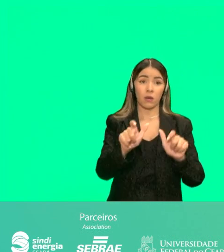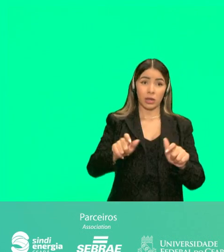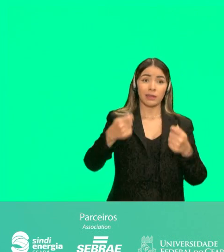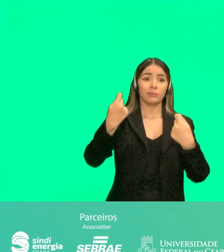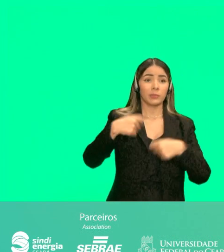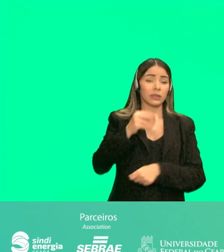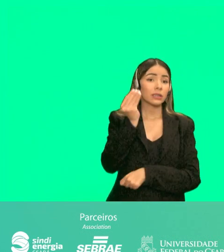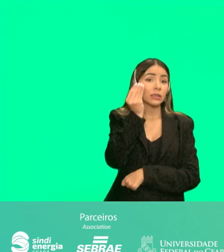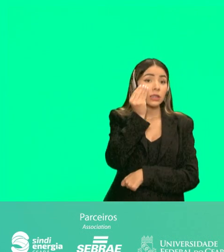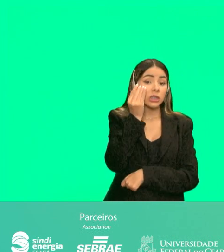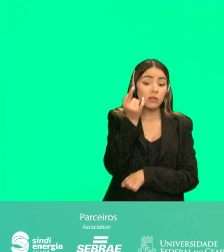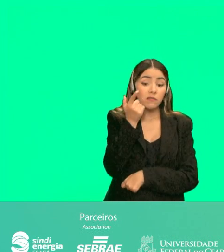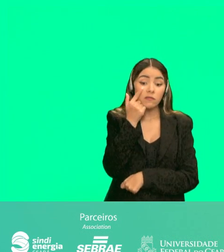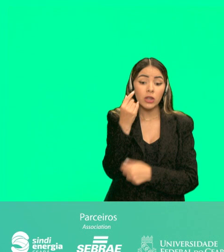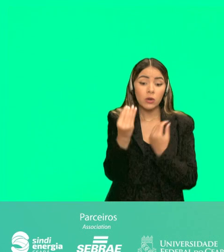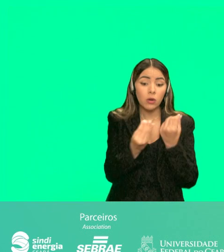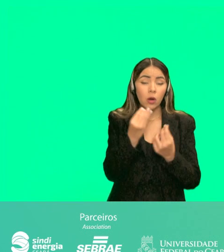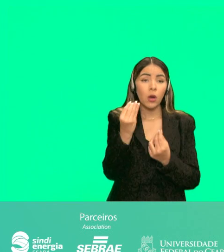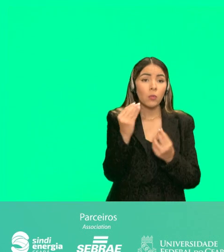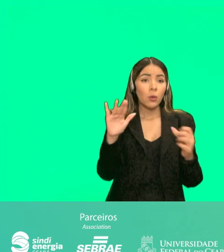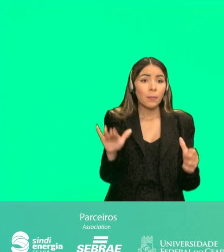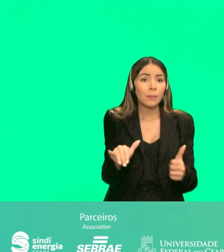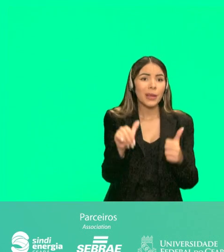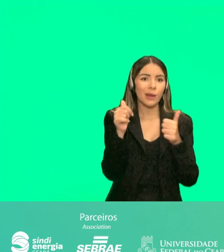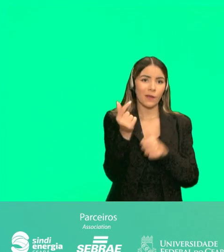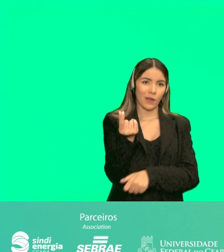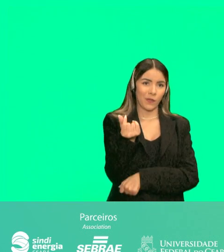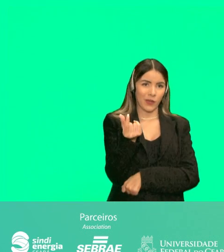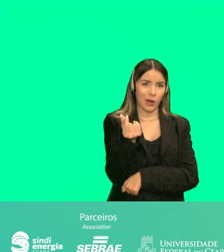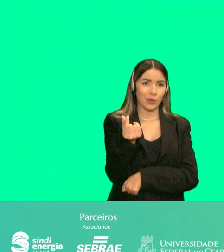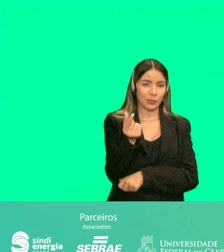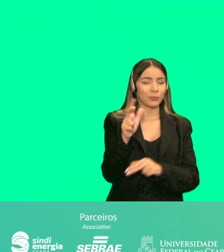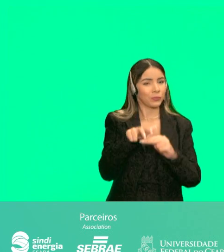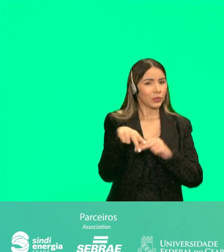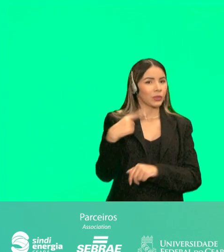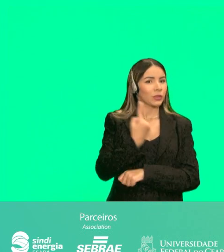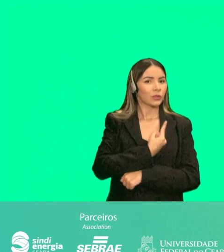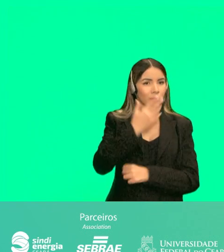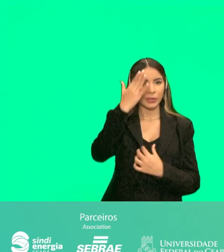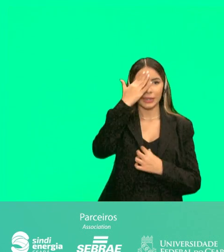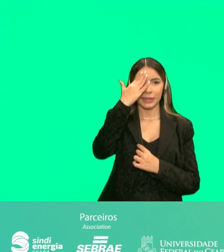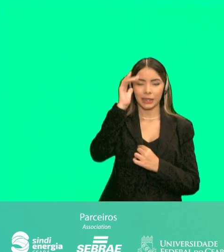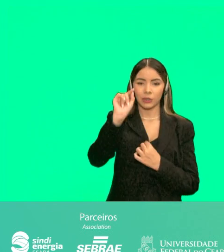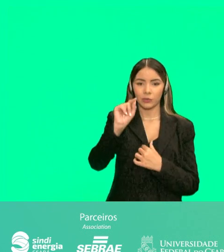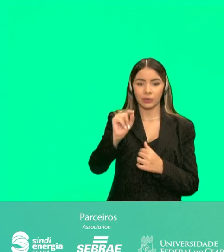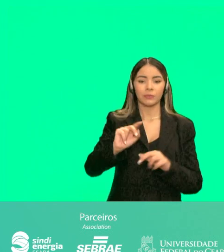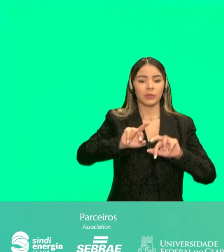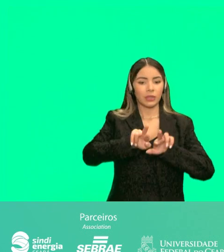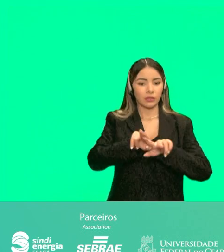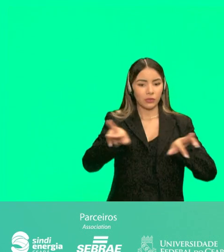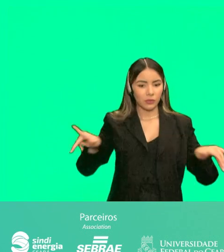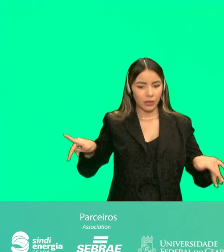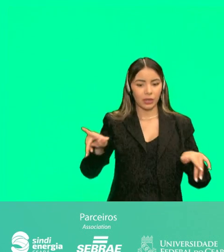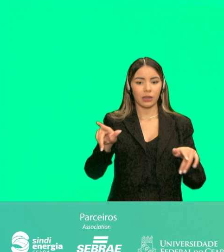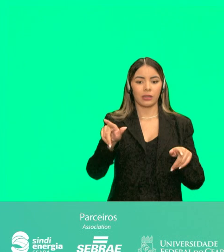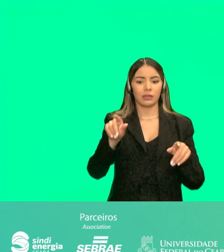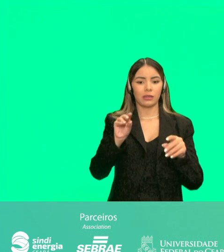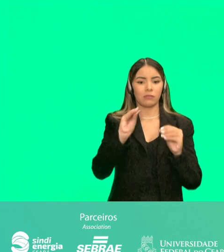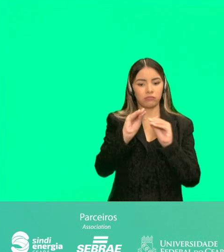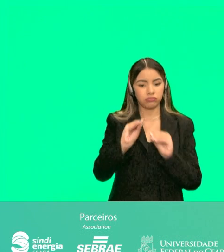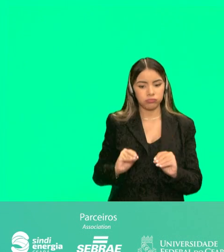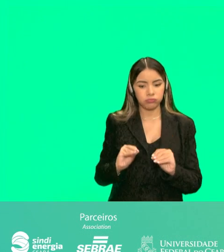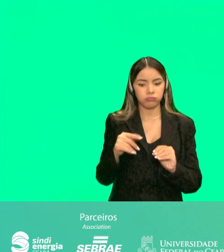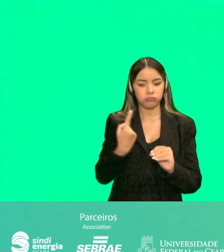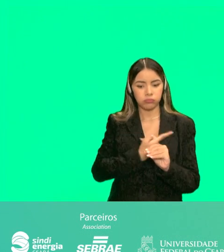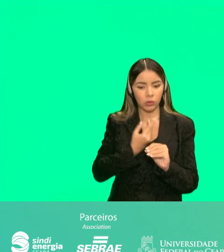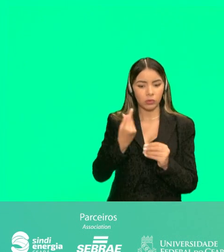avaliada como and ela vai prices, melhorar and we custos, understand melhorar that different preços. E applications a gente entende need que different solutions, diferentes and we're aplicações prepared necessitam de diferentes to soluções. E a serve gente está these preparado